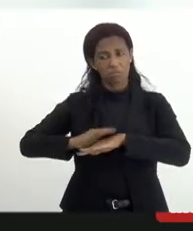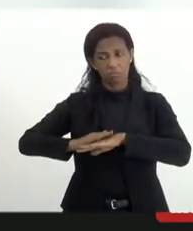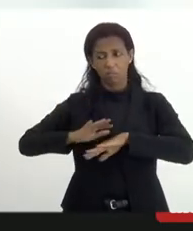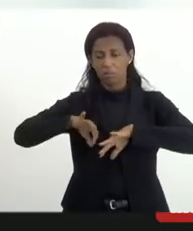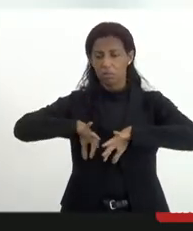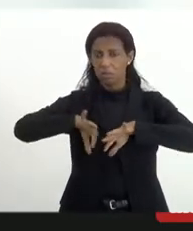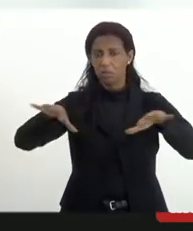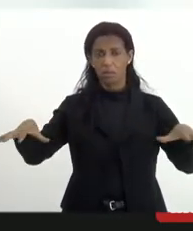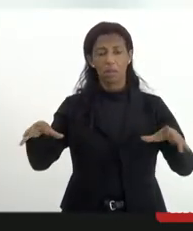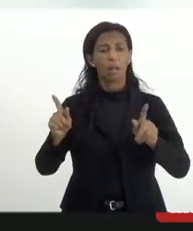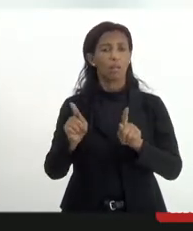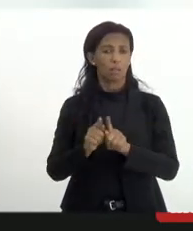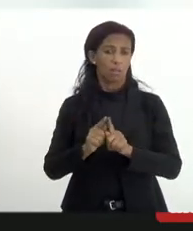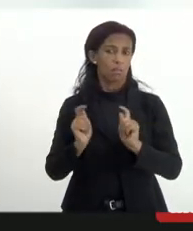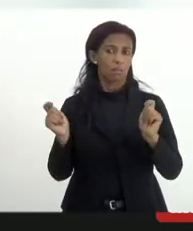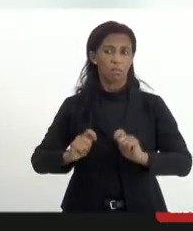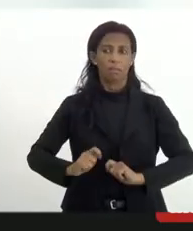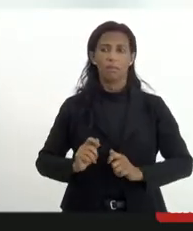colaboração.